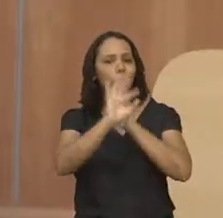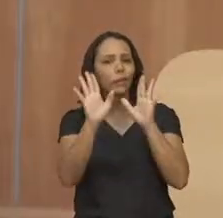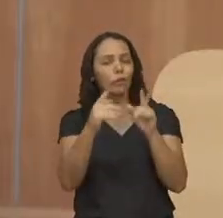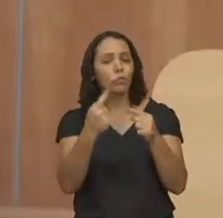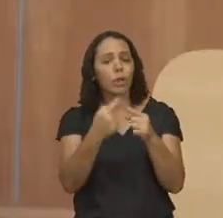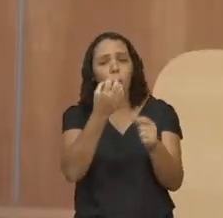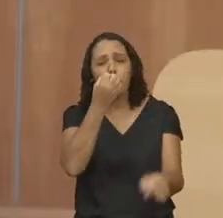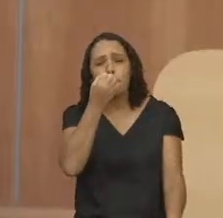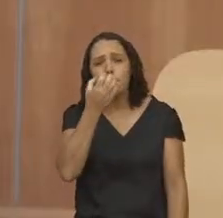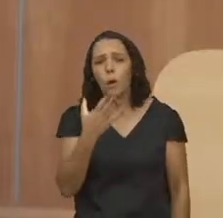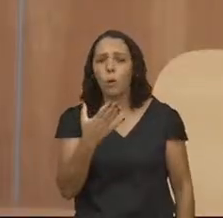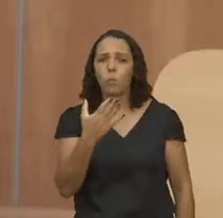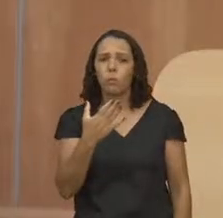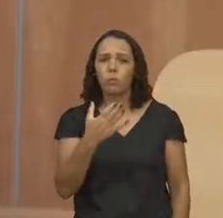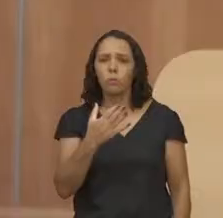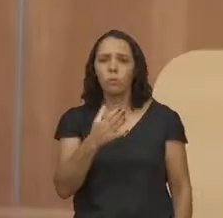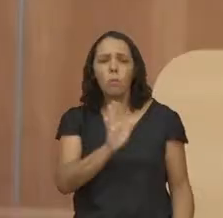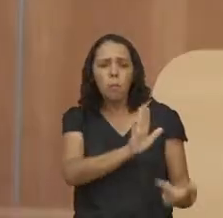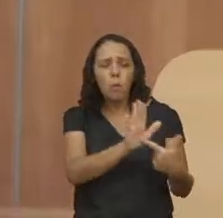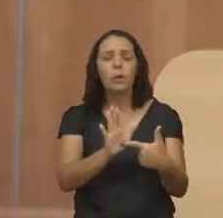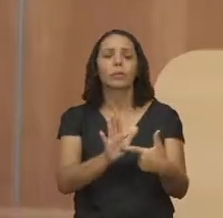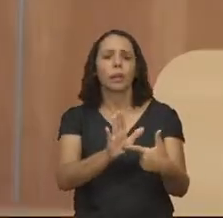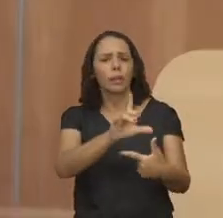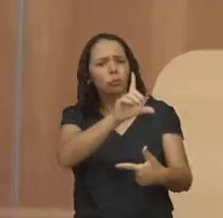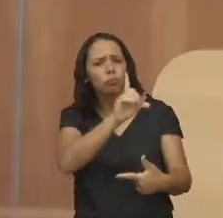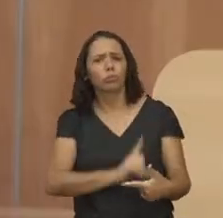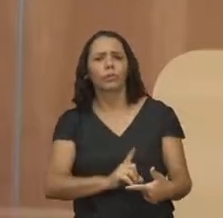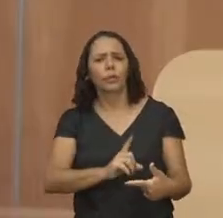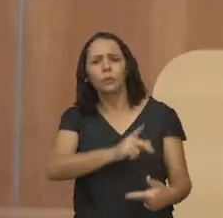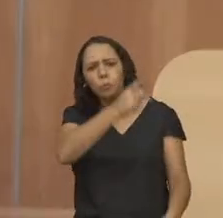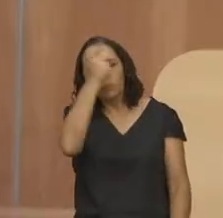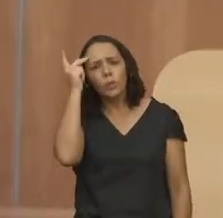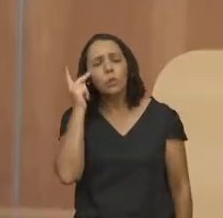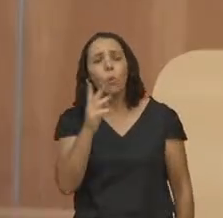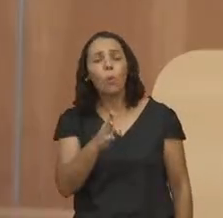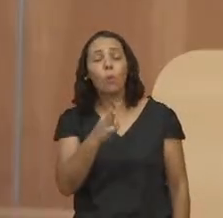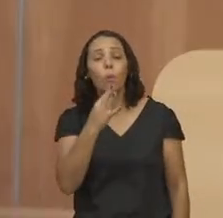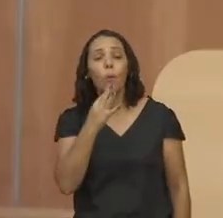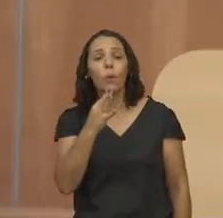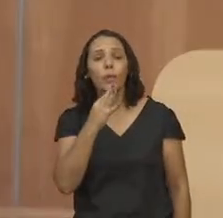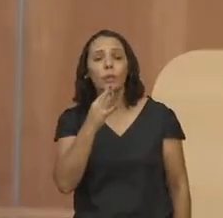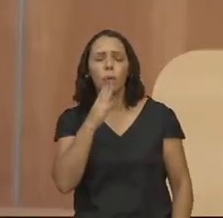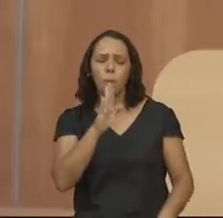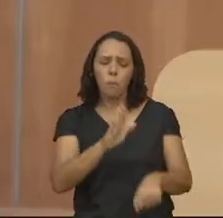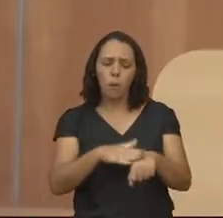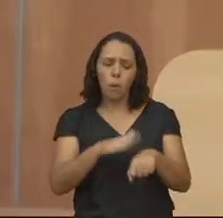que a gente fale sobre os direitos e as pessoas conheçam os seus direitos e possam, então,